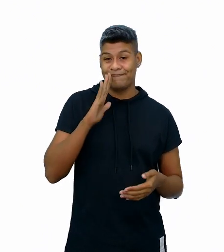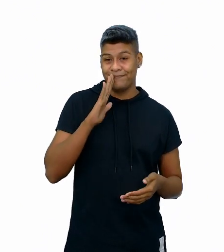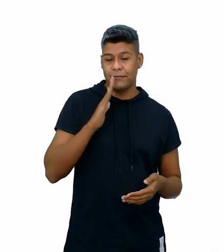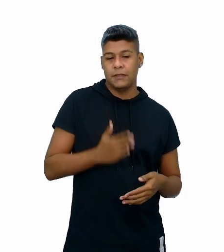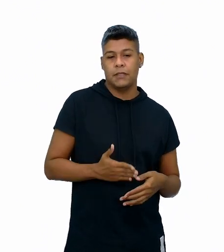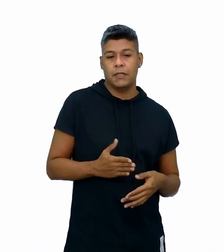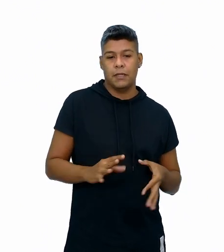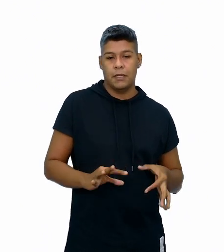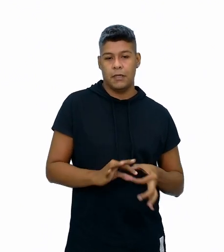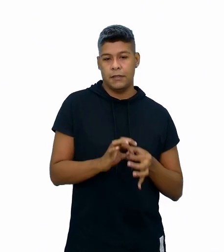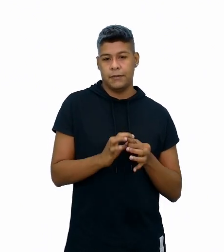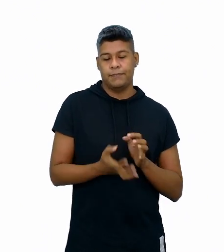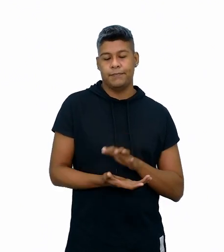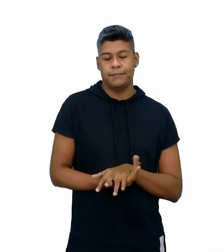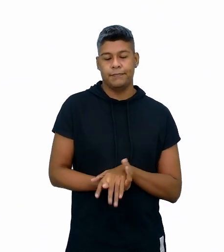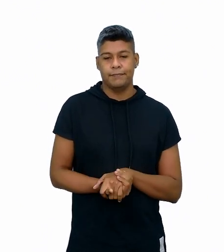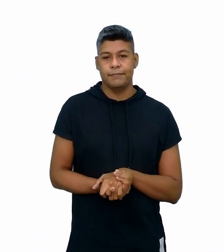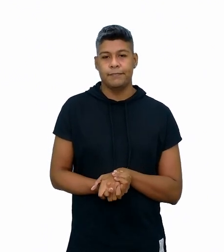integrada.